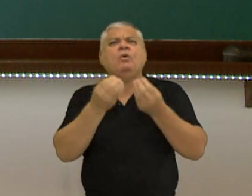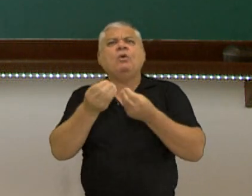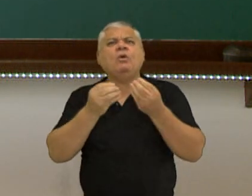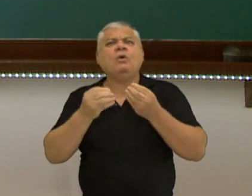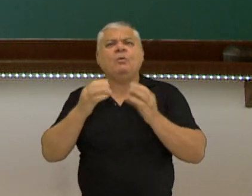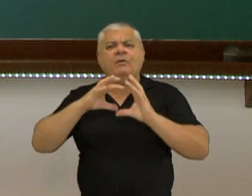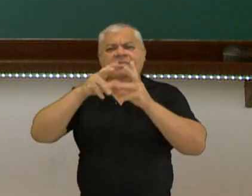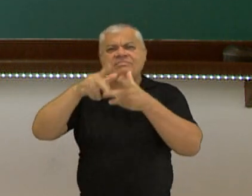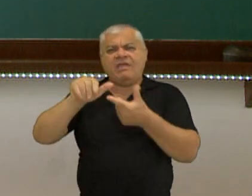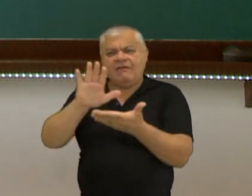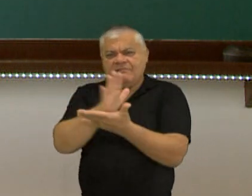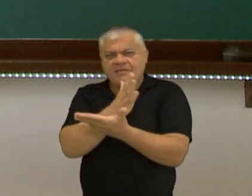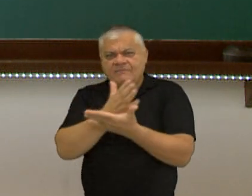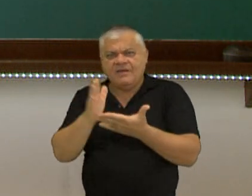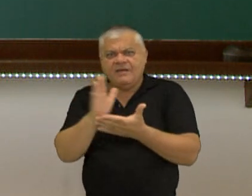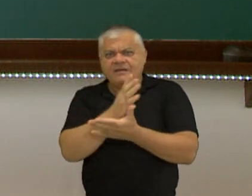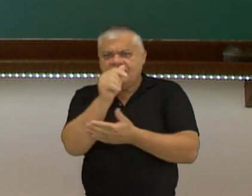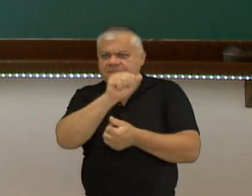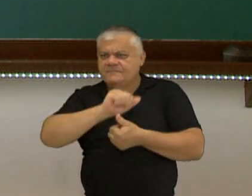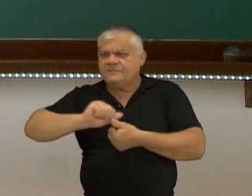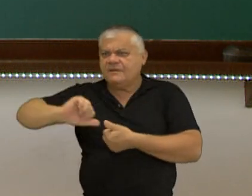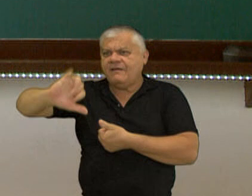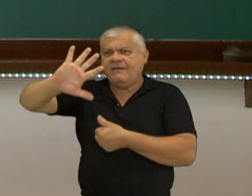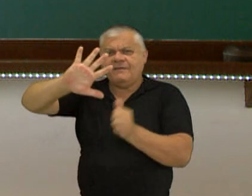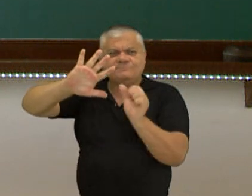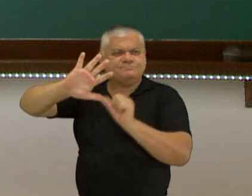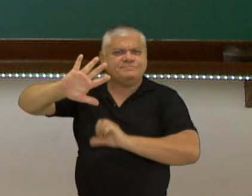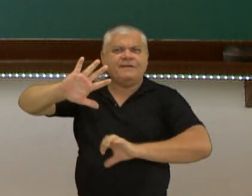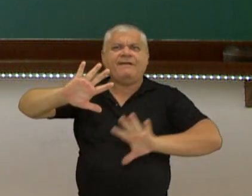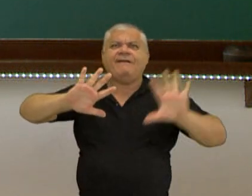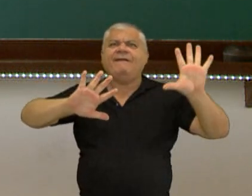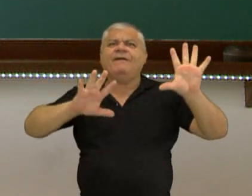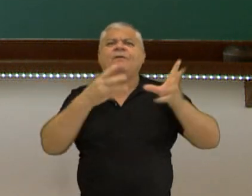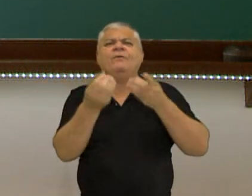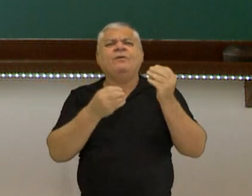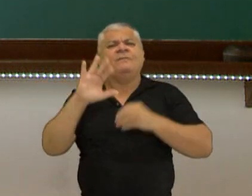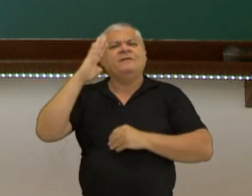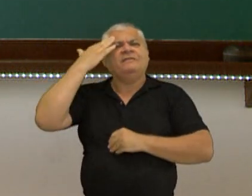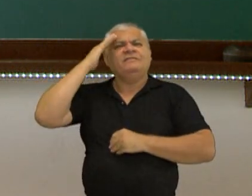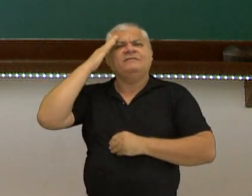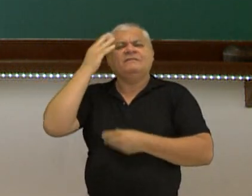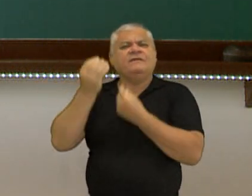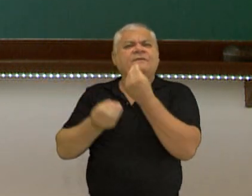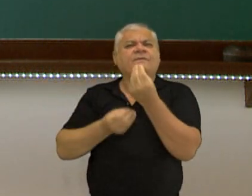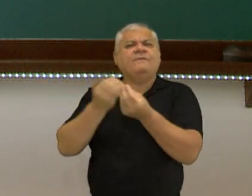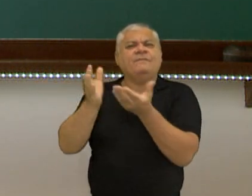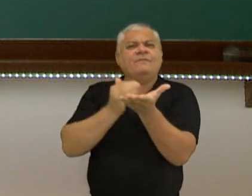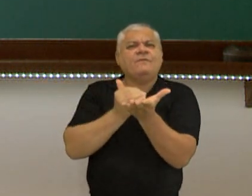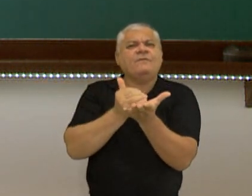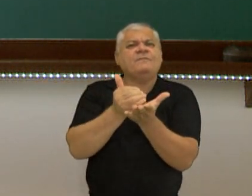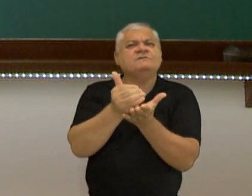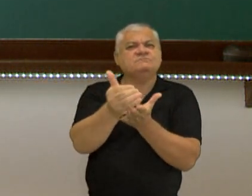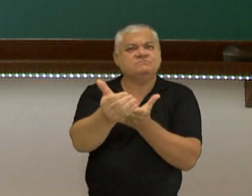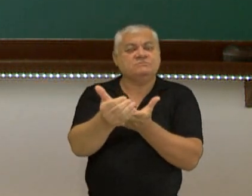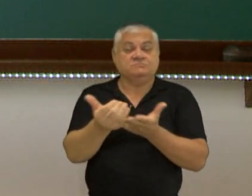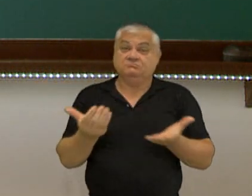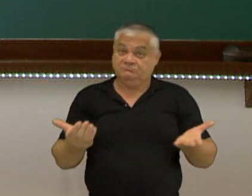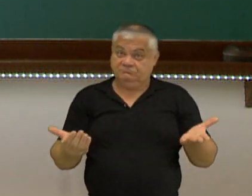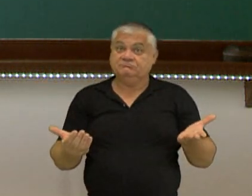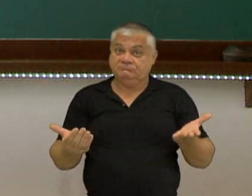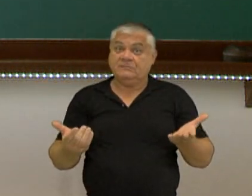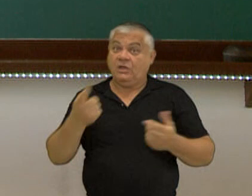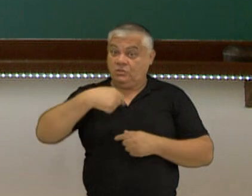a distribuição desses continentes no planeta, entender um pouquinho essa parte inicial. Afinal,